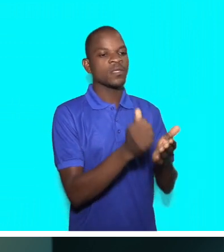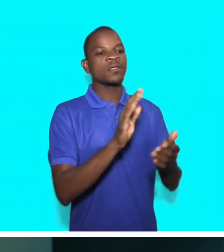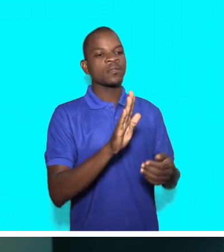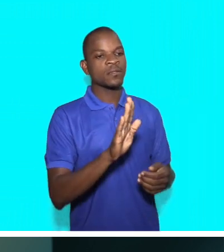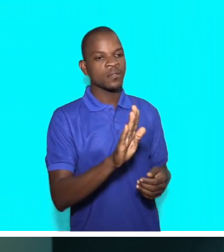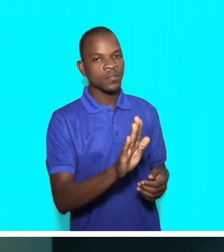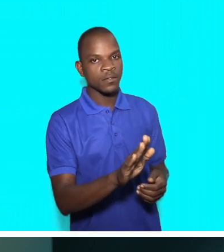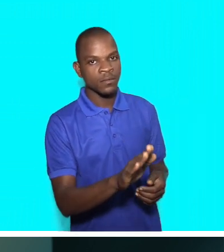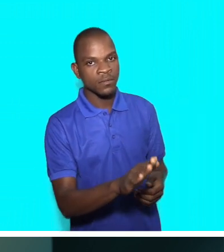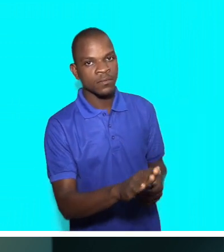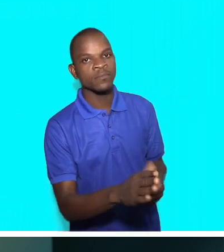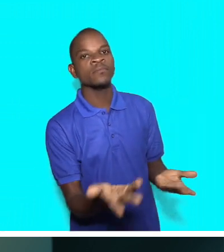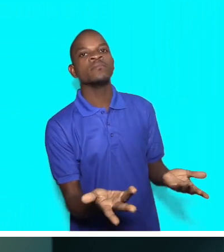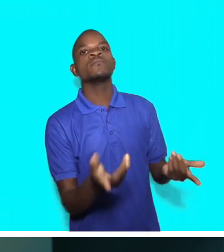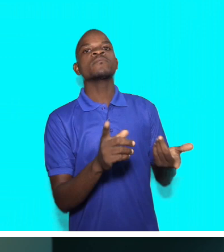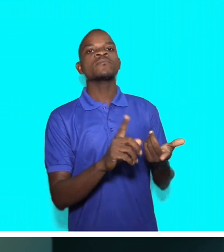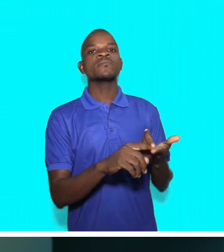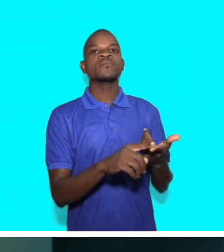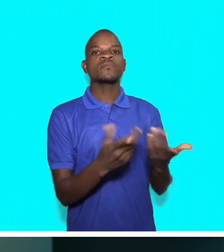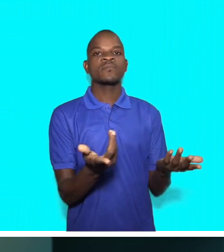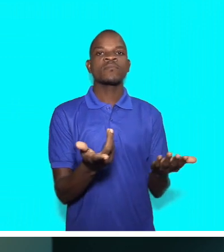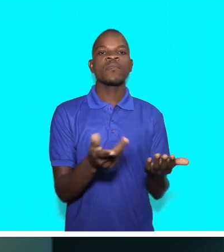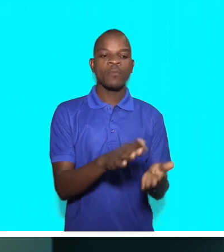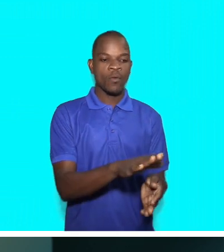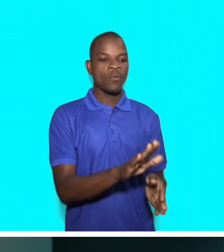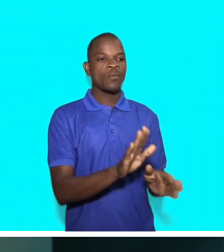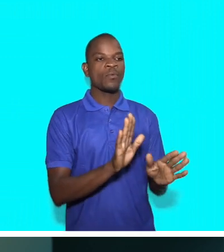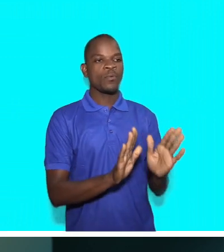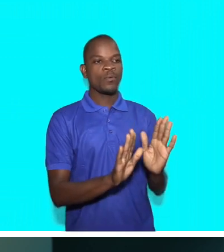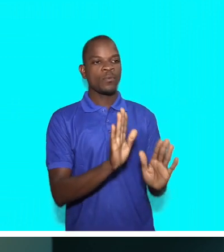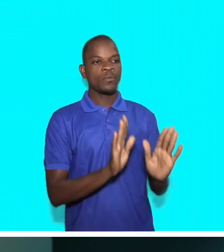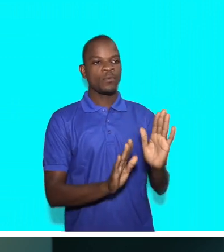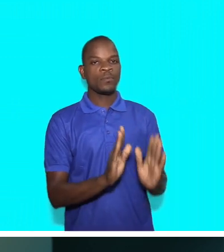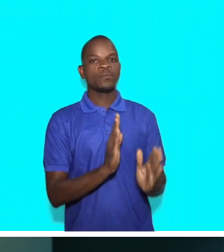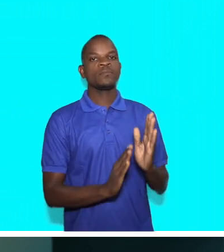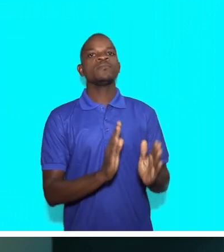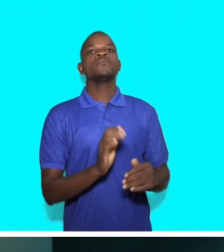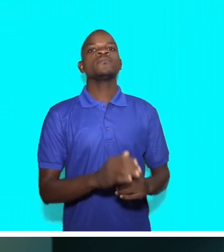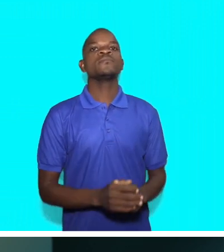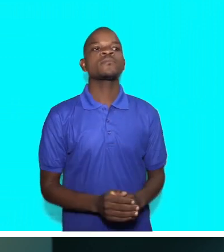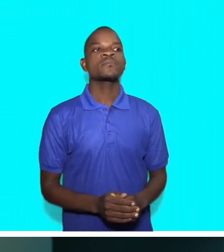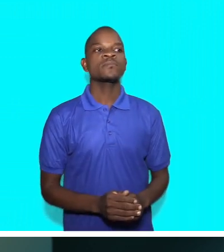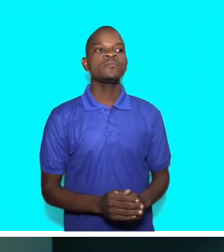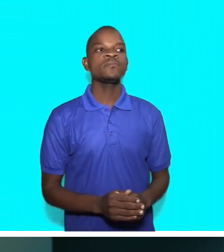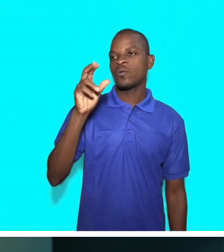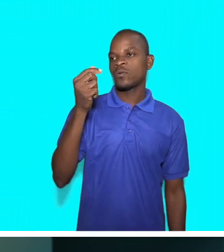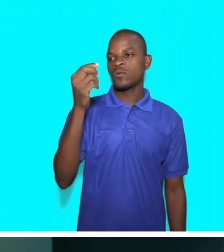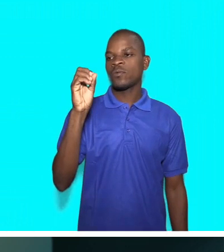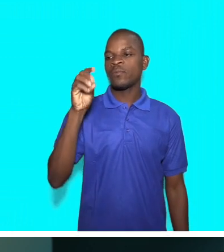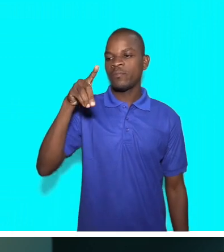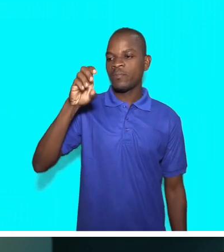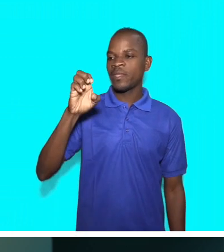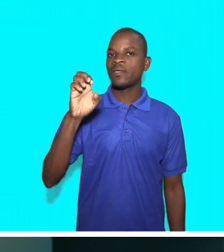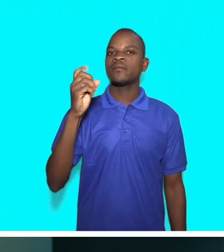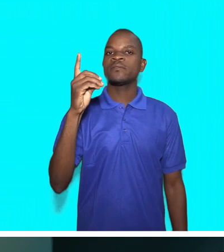aceleração e desaceleração.